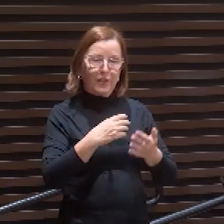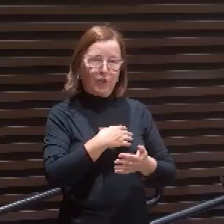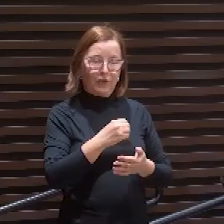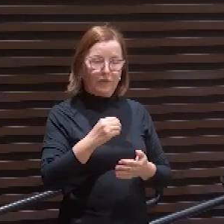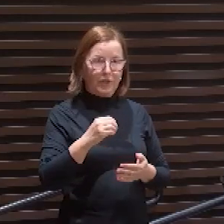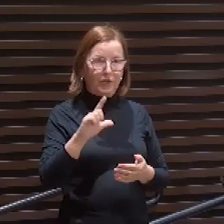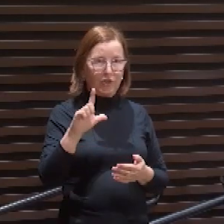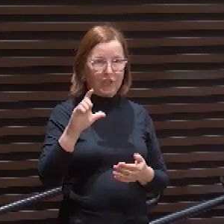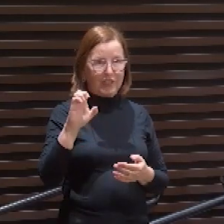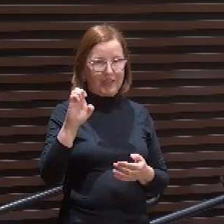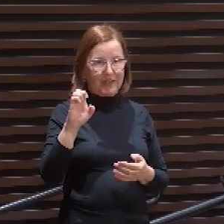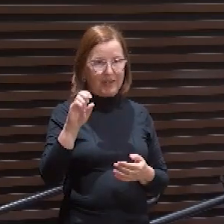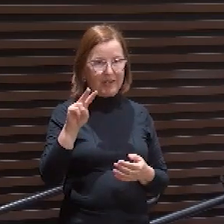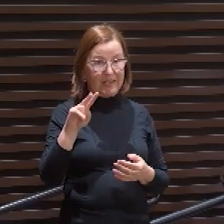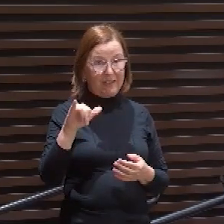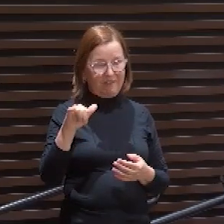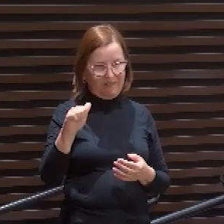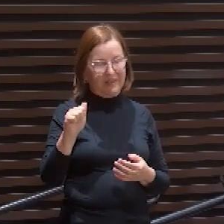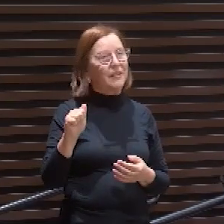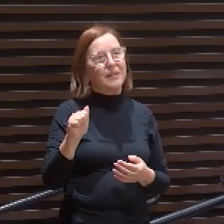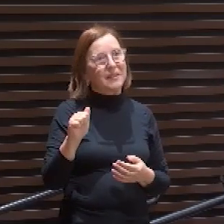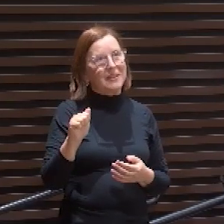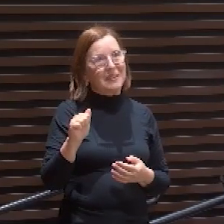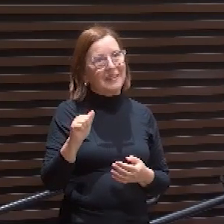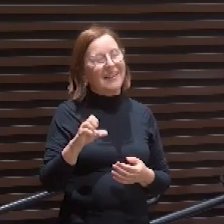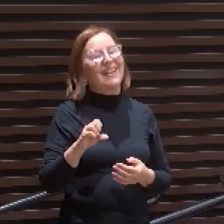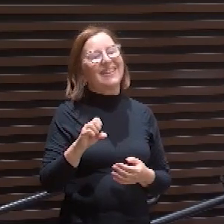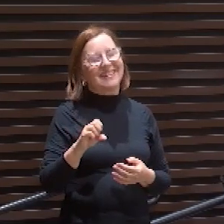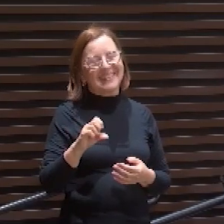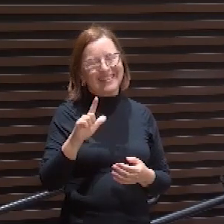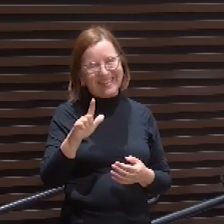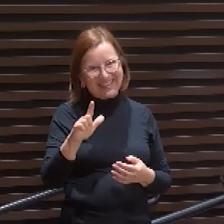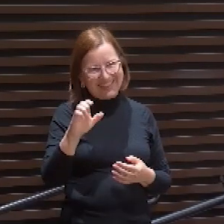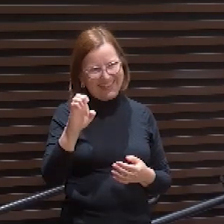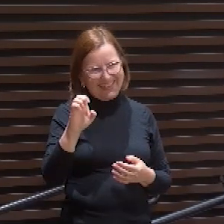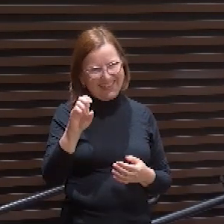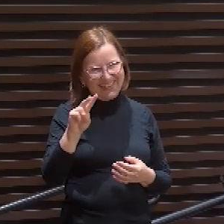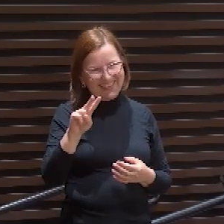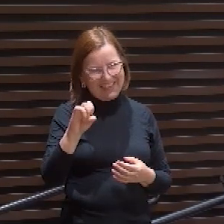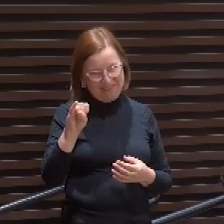recebem o sacerdócio, têm mandamento de recolher.